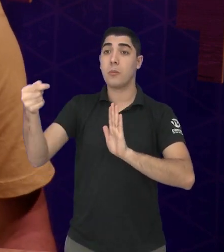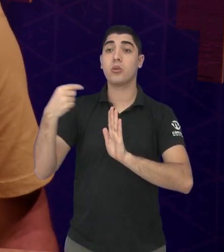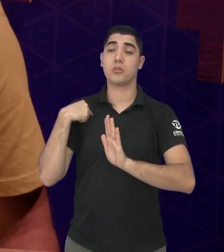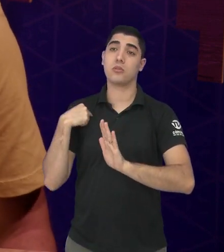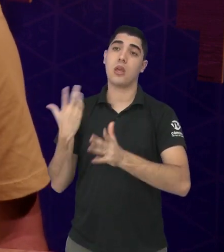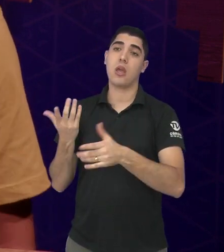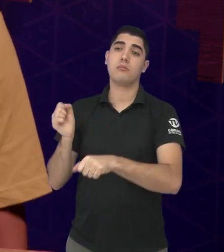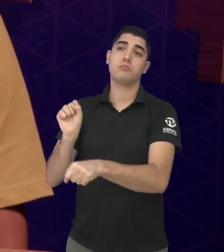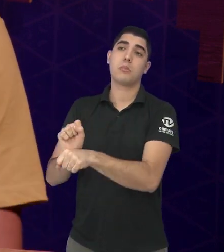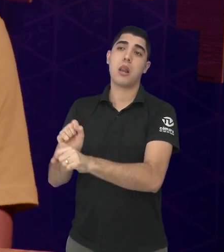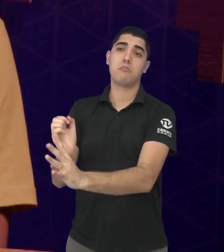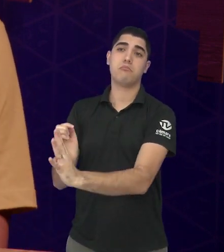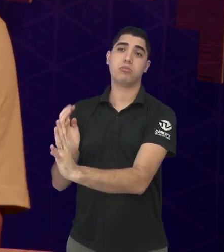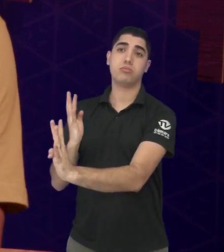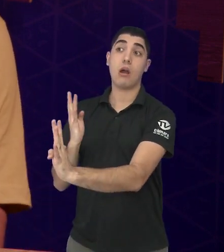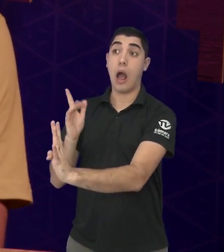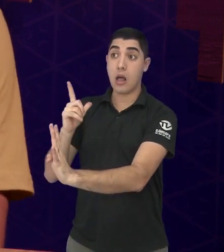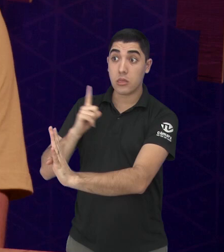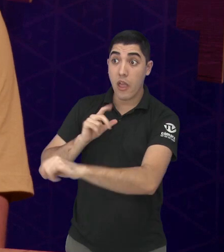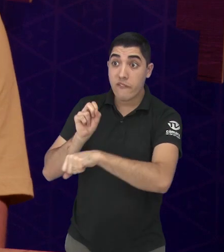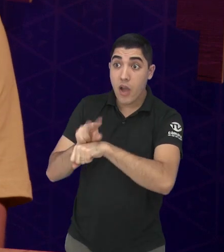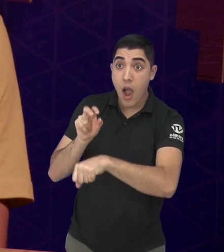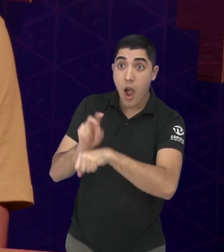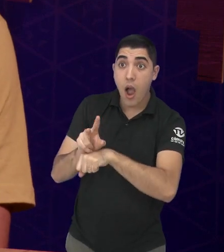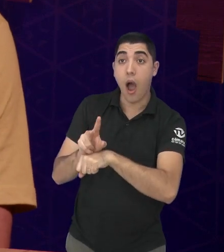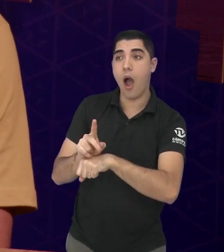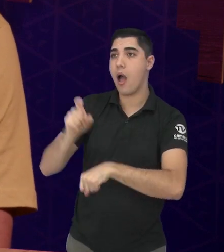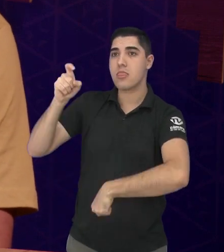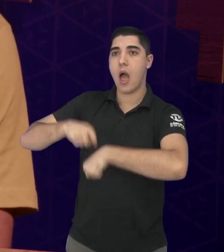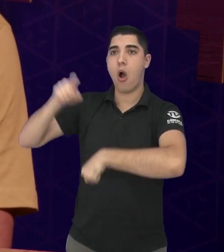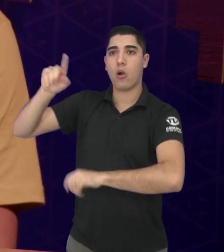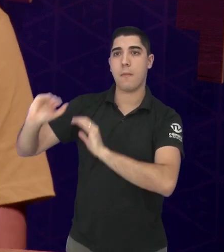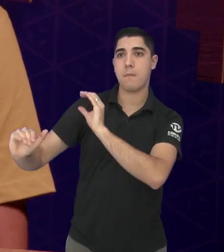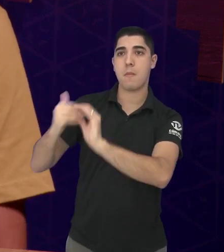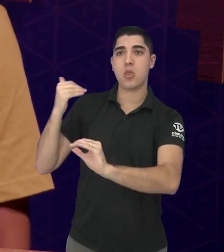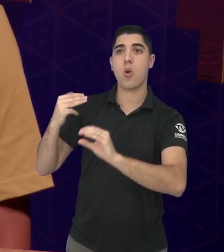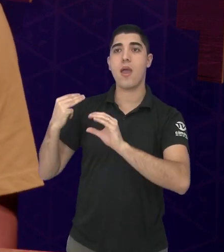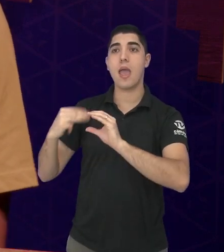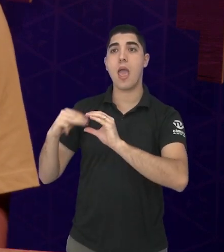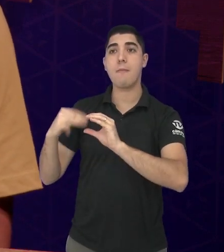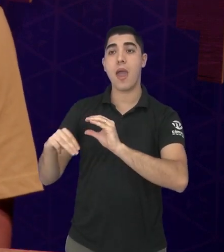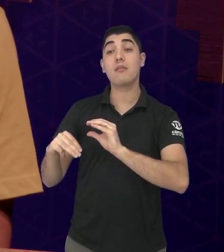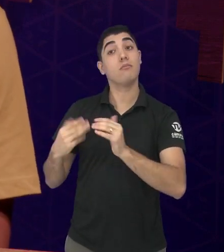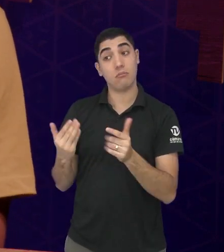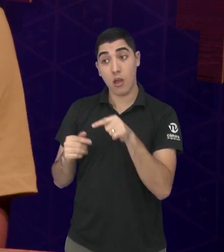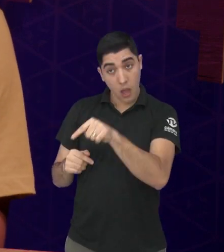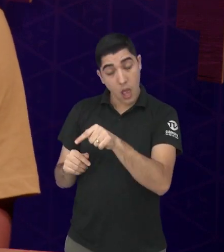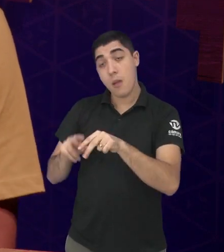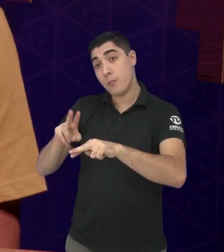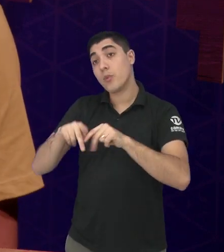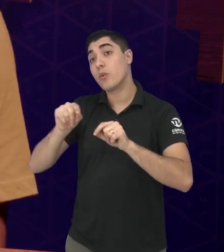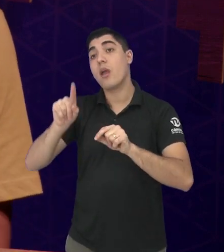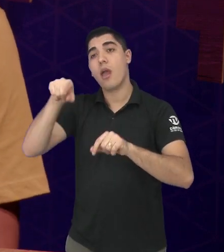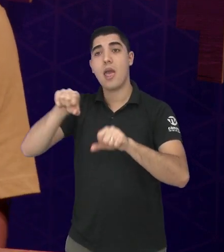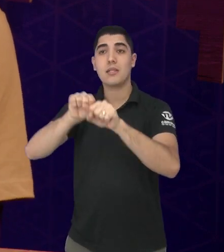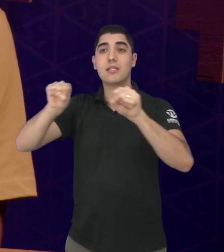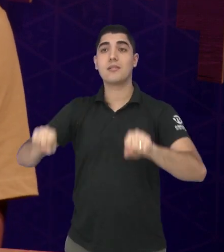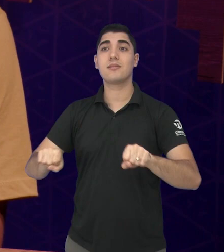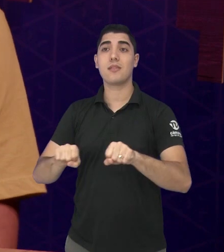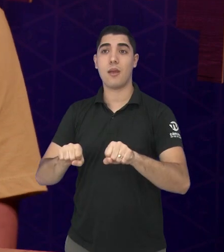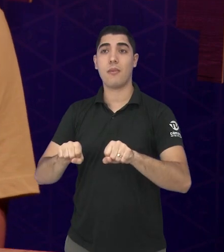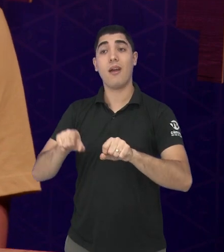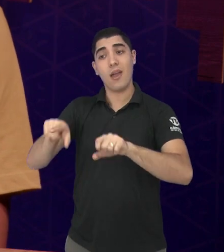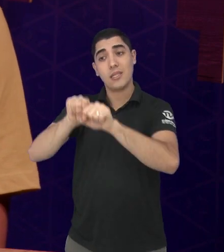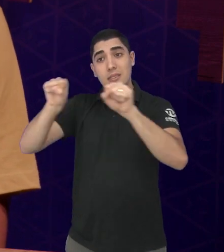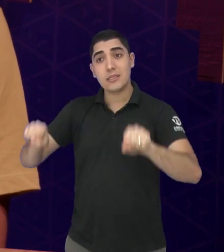botaram numa lista de espera. Quando abriu uma vaga, automaticamente já recebi um e-mail. Tudo isso faz parte de um sistema de